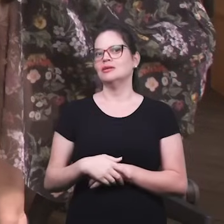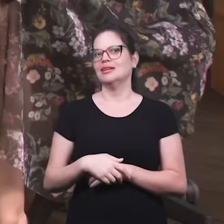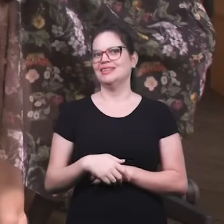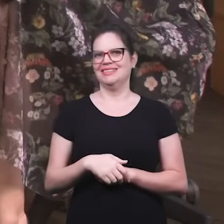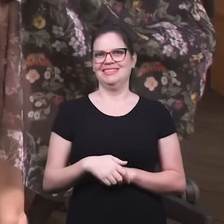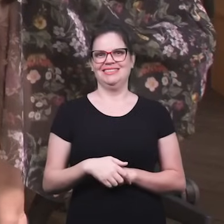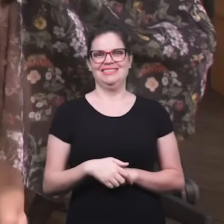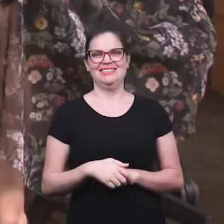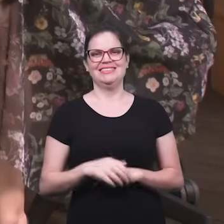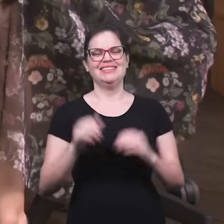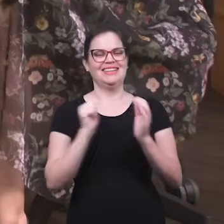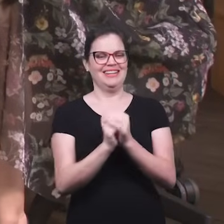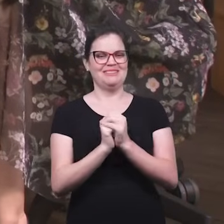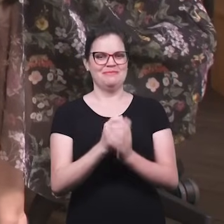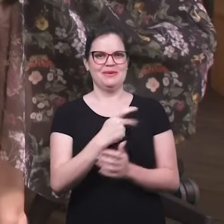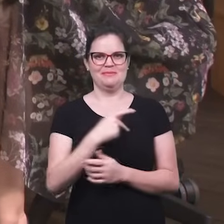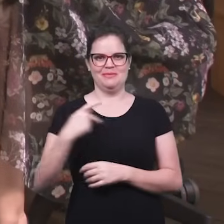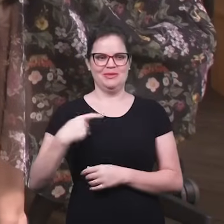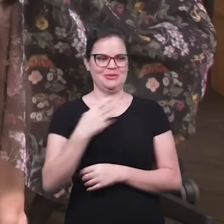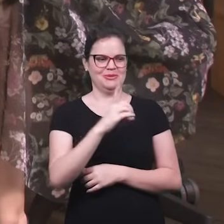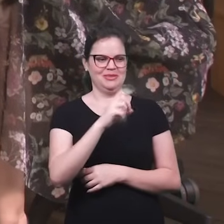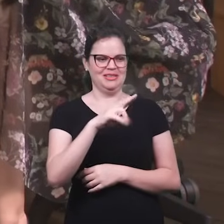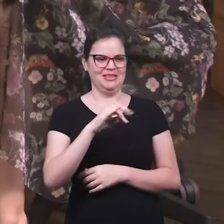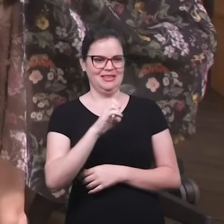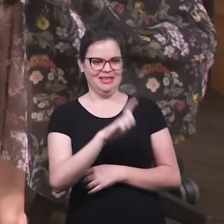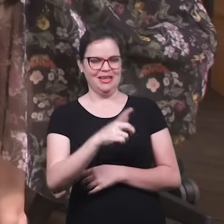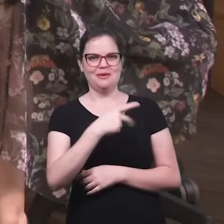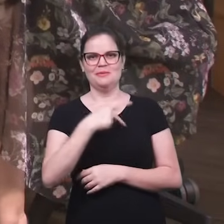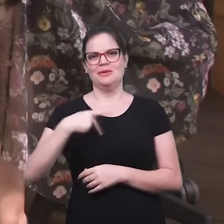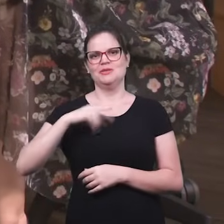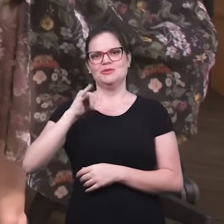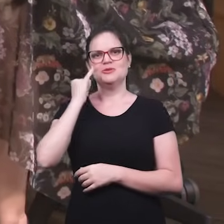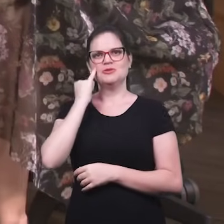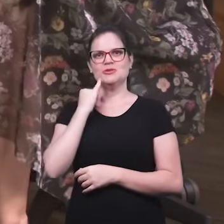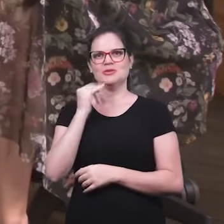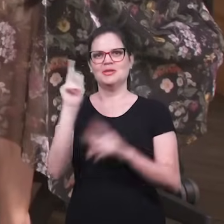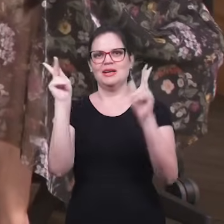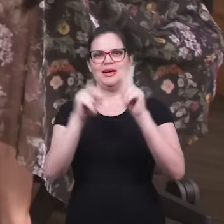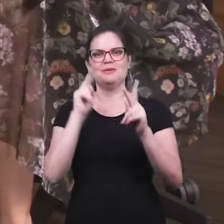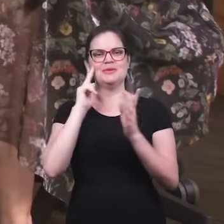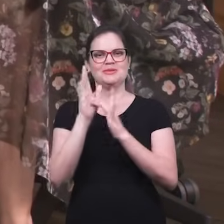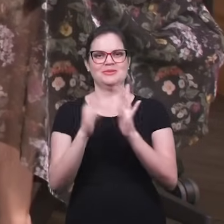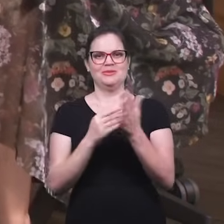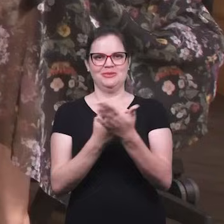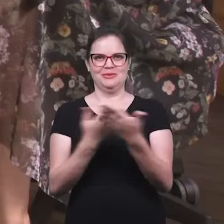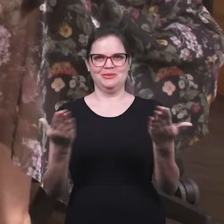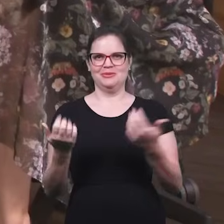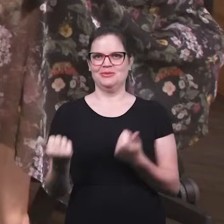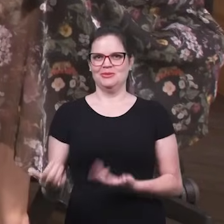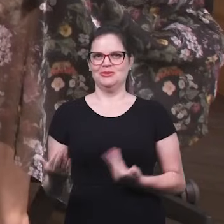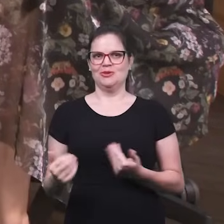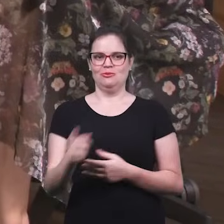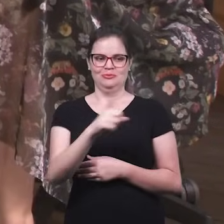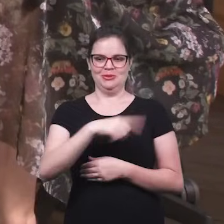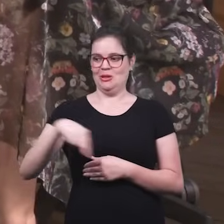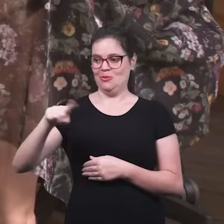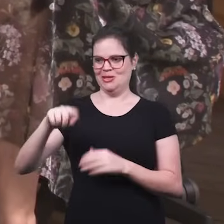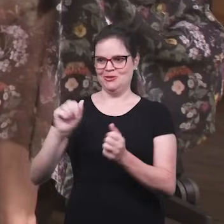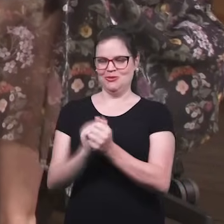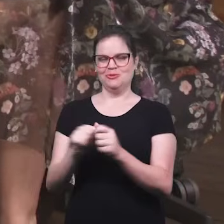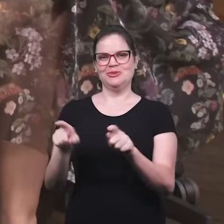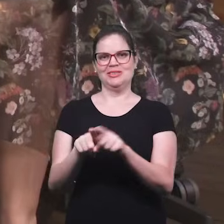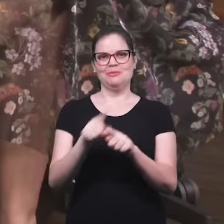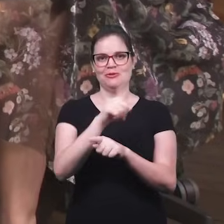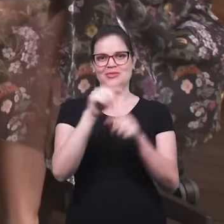do programa. Amém. Pai do Senhor, pastor Daniel, pastor Josias. A paz do Senhor, jovens que estão aqui, que